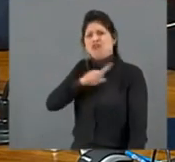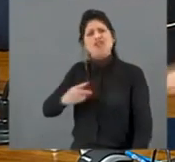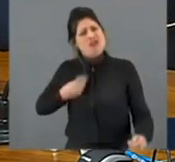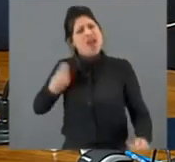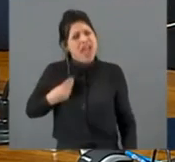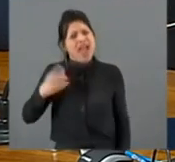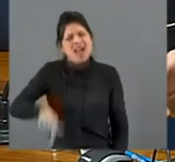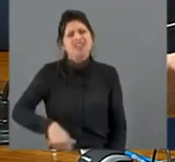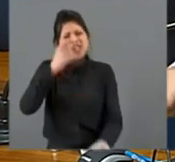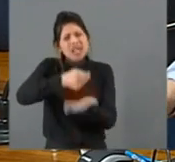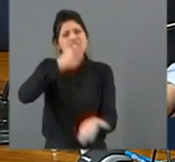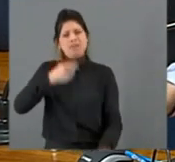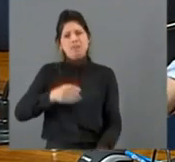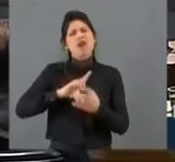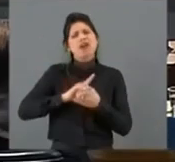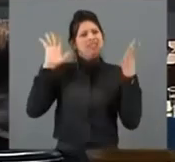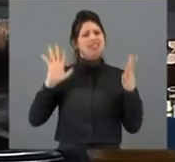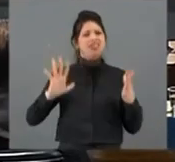democracia.